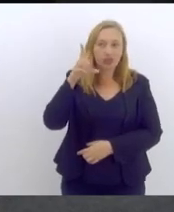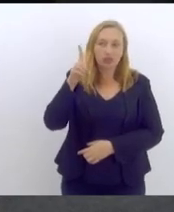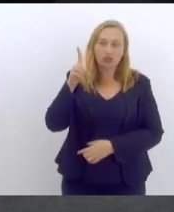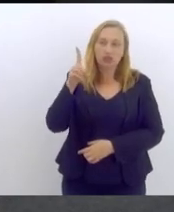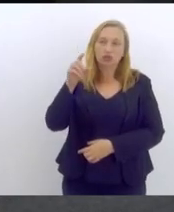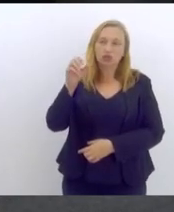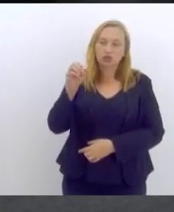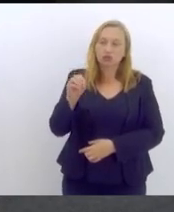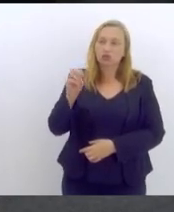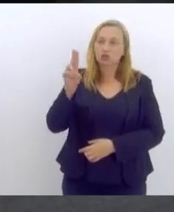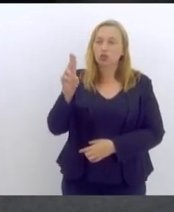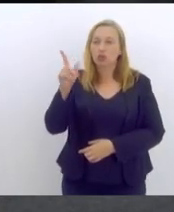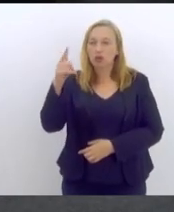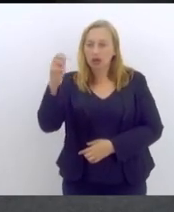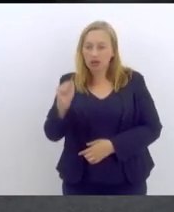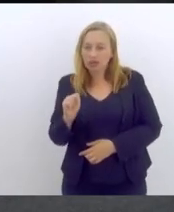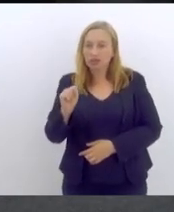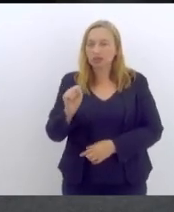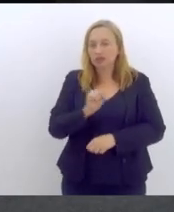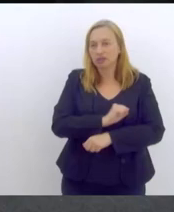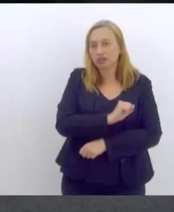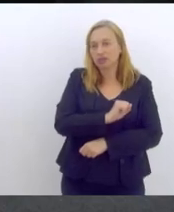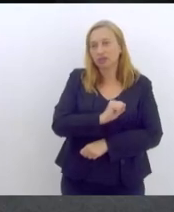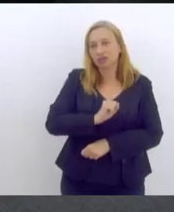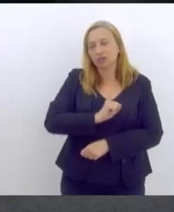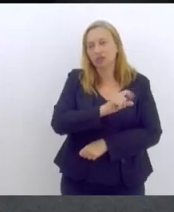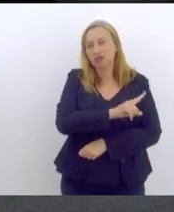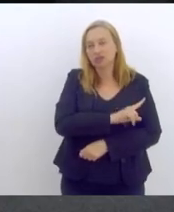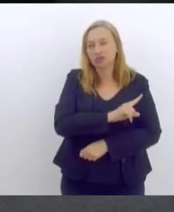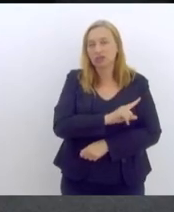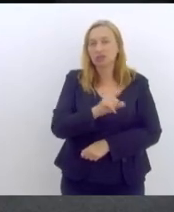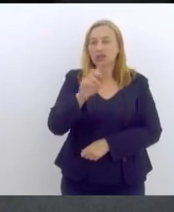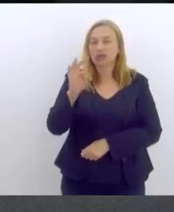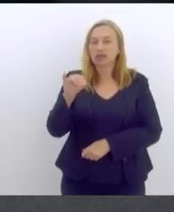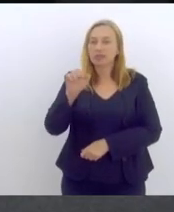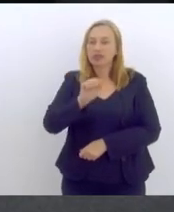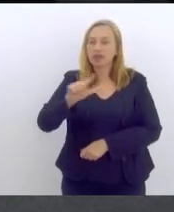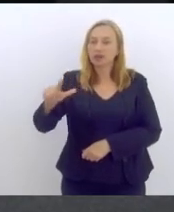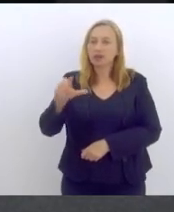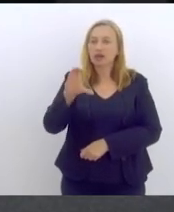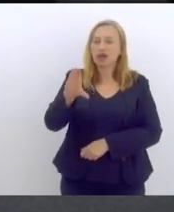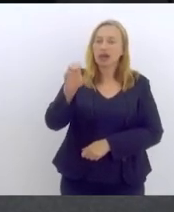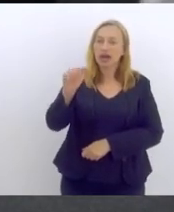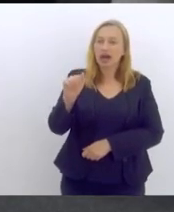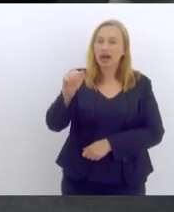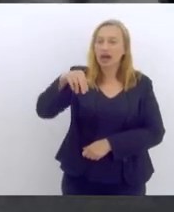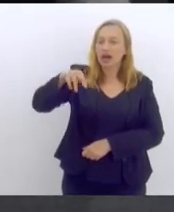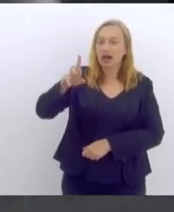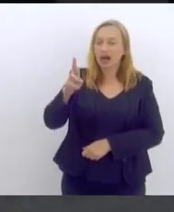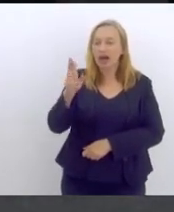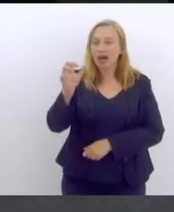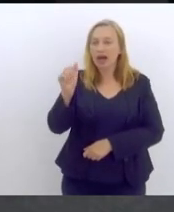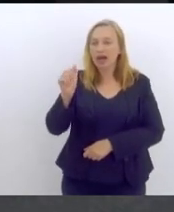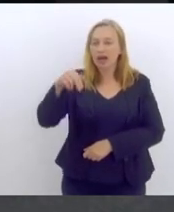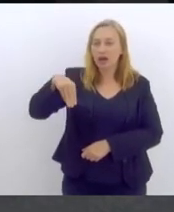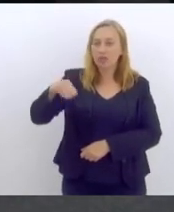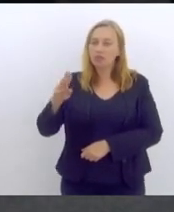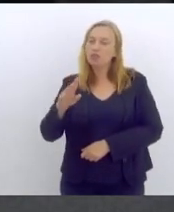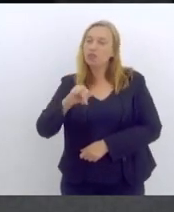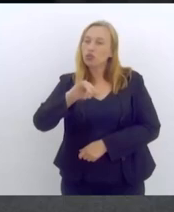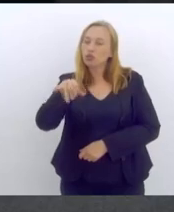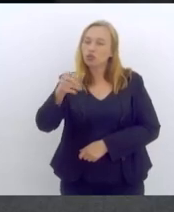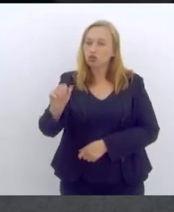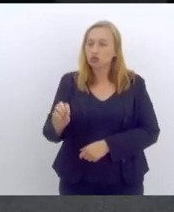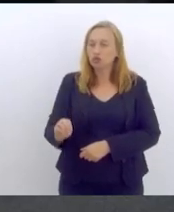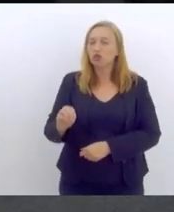São Gonçalo, que é o terminal de integração do Caramujo, que vai facilitar e muito a vida da população de São